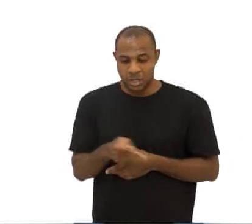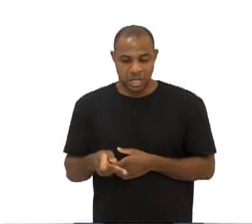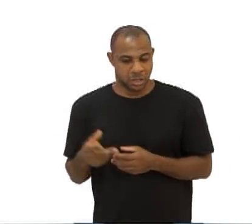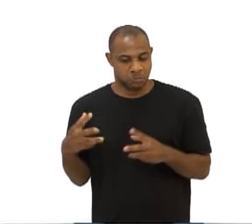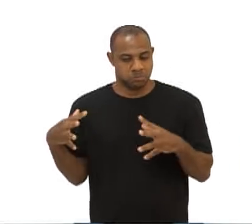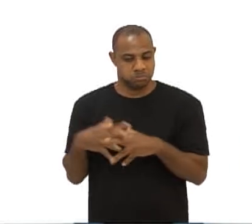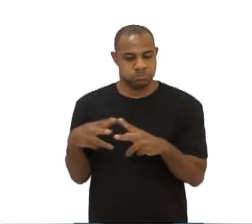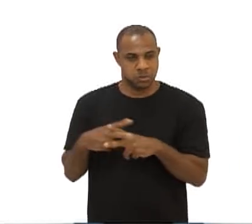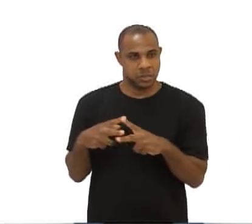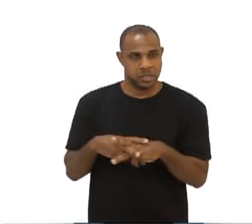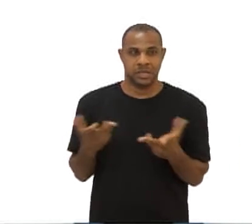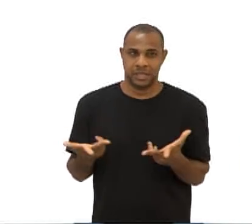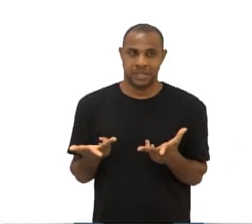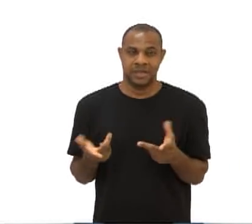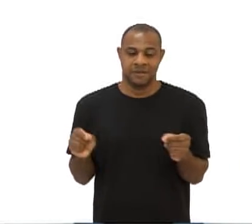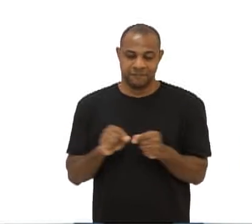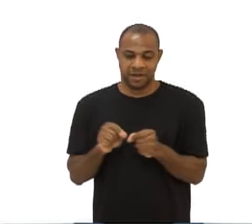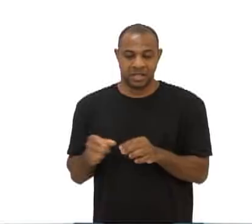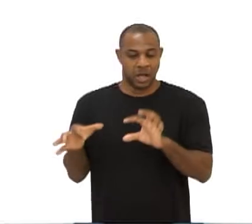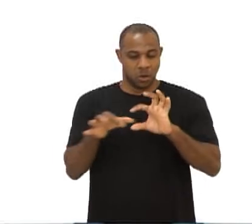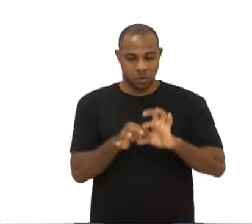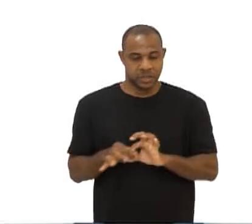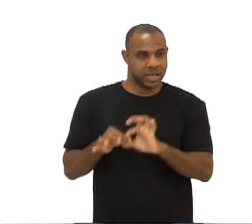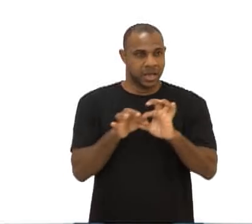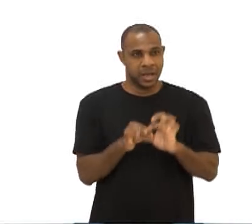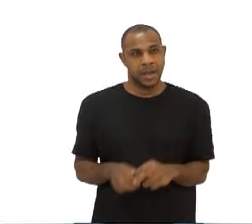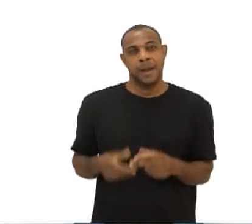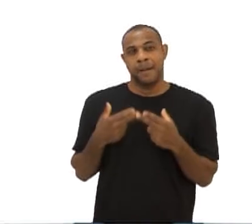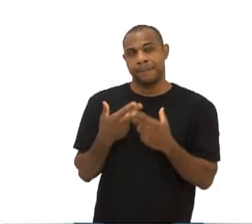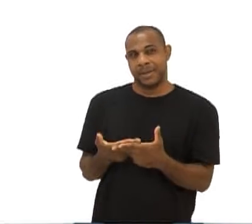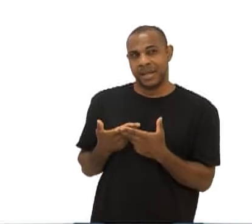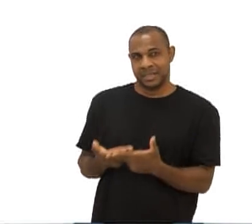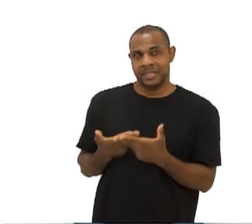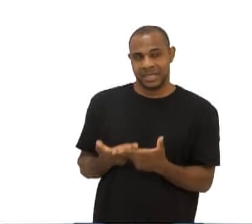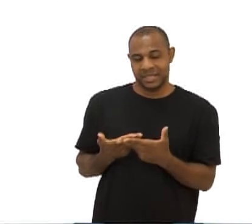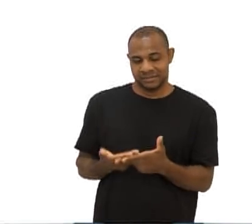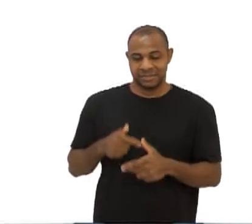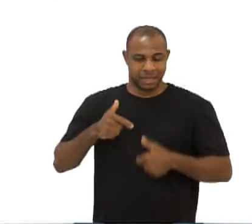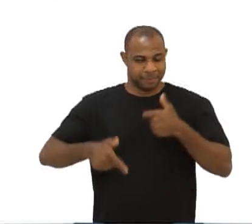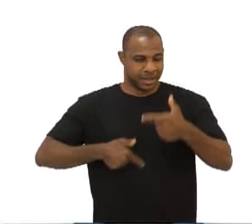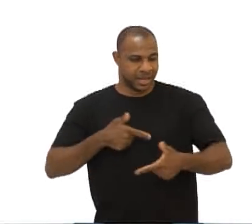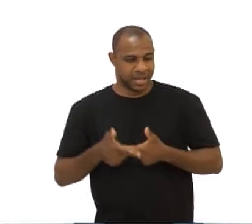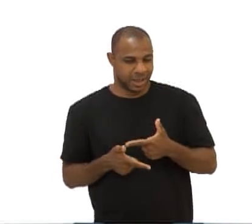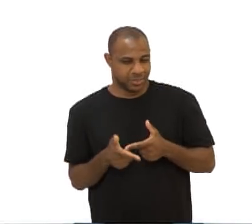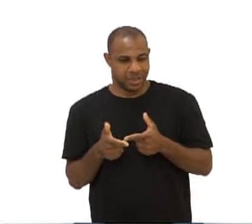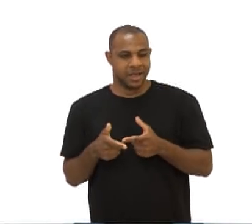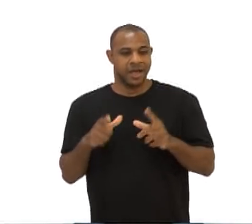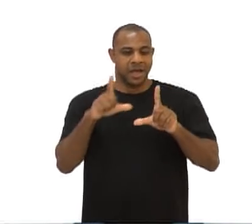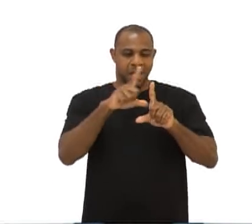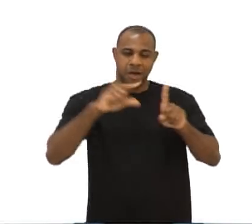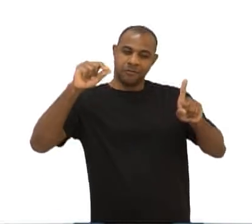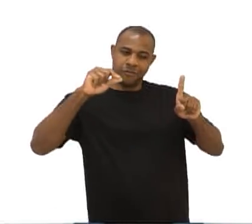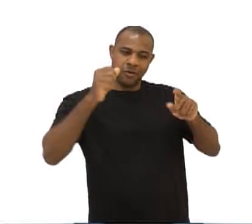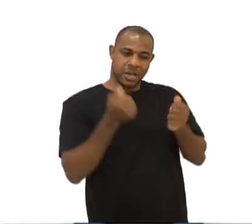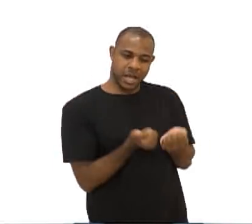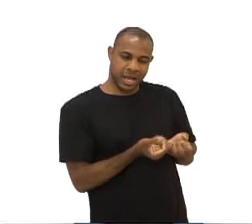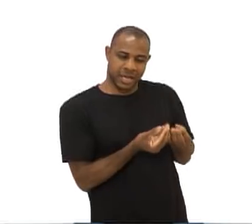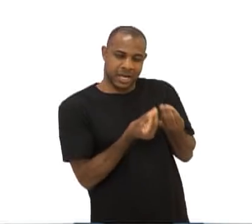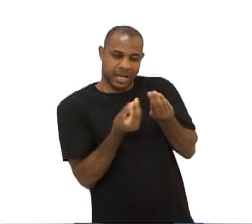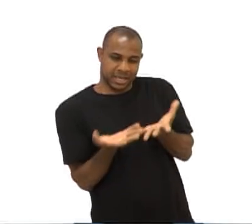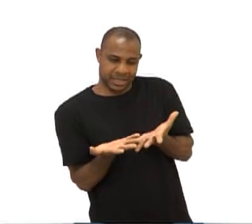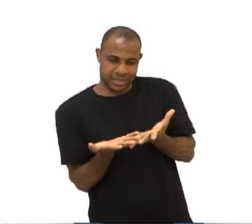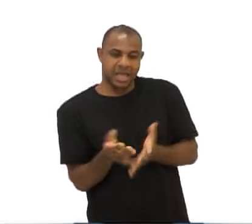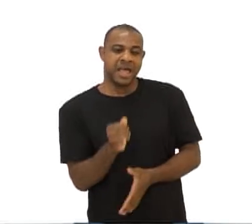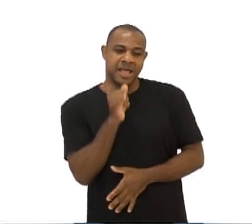briga, vivem em perfeita união. Paciente trabalhando, suas folhas carregando. Um grande